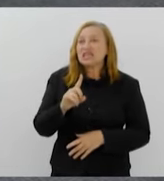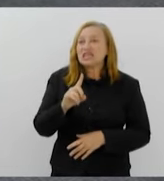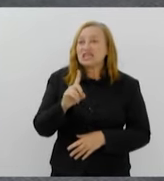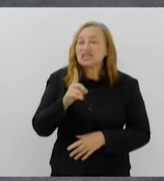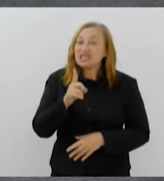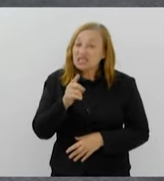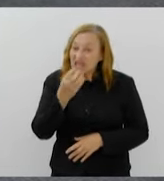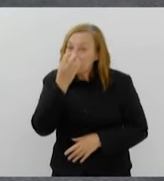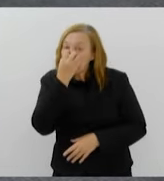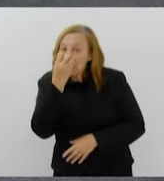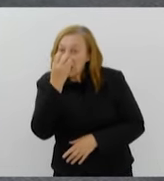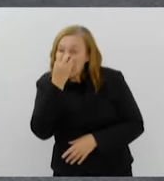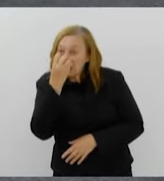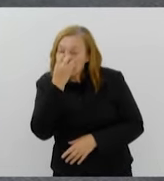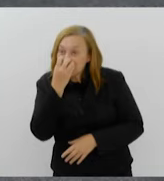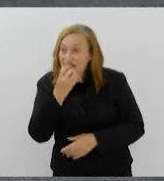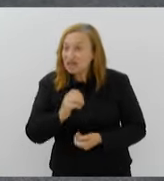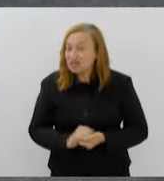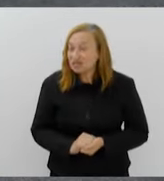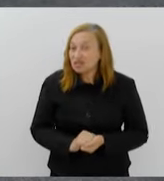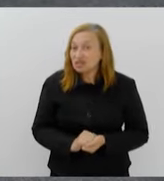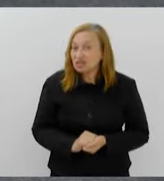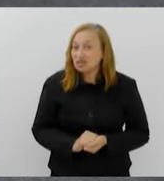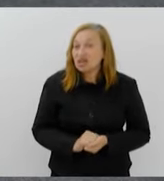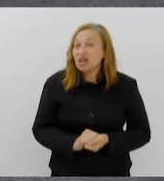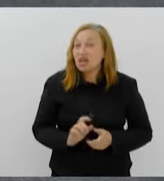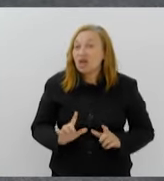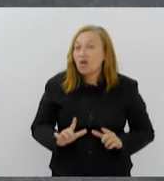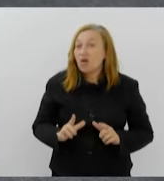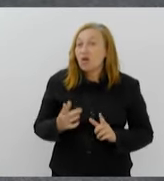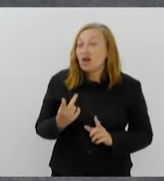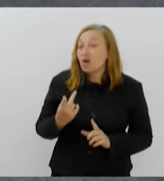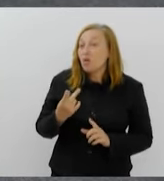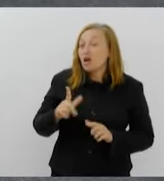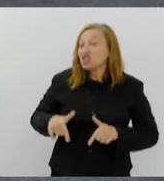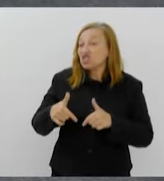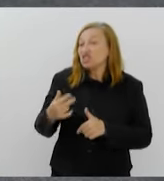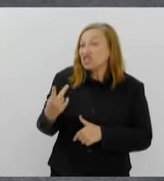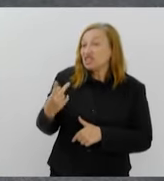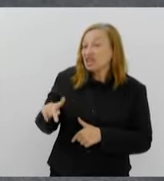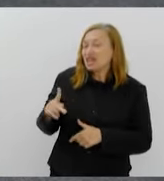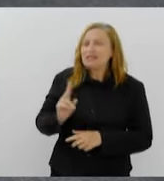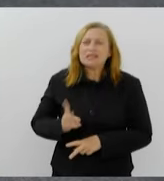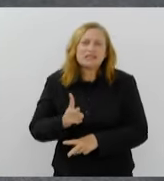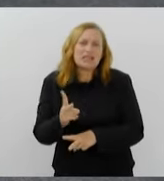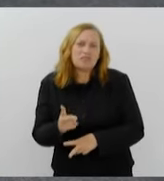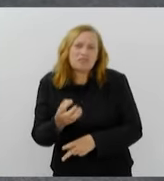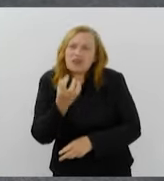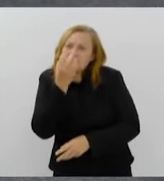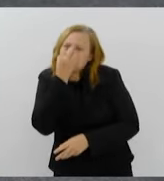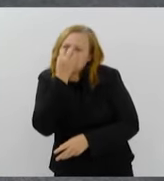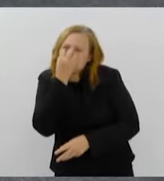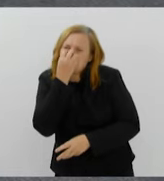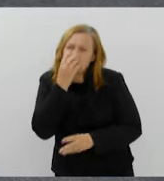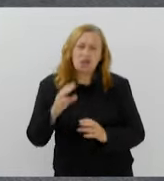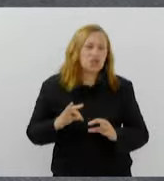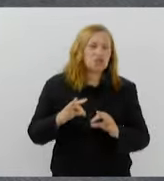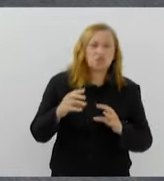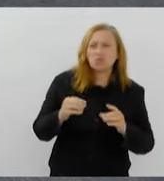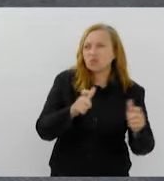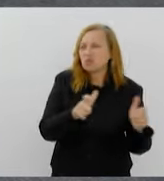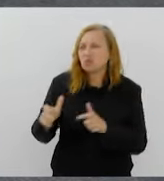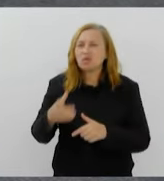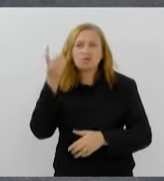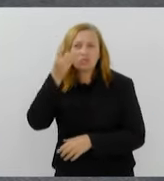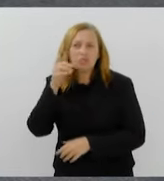de um circo é o modo os operantes deles trabalharem eles sempre fazem isso em todos os lugares Como disse